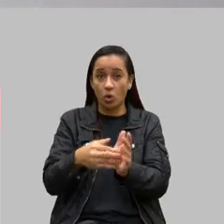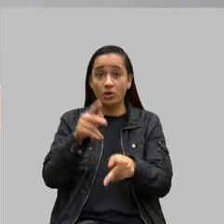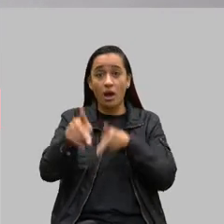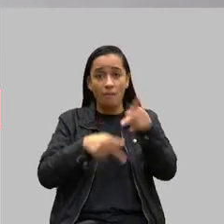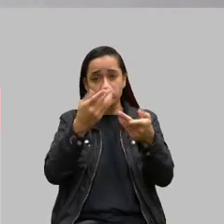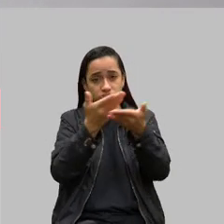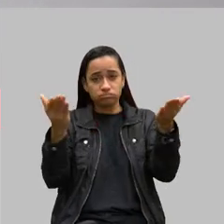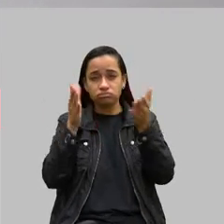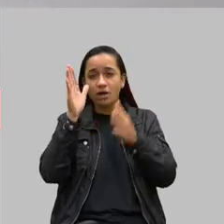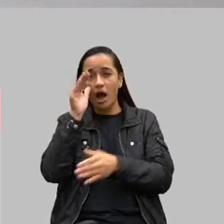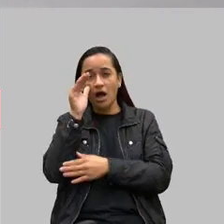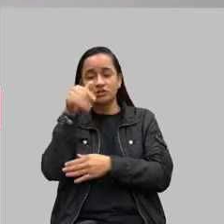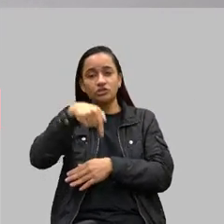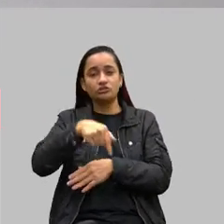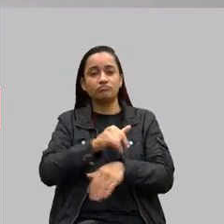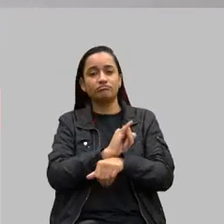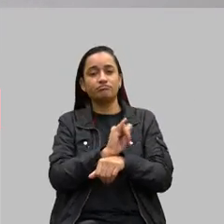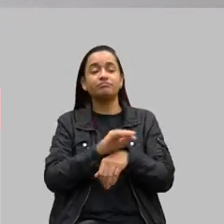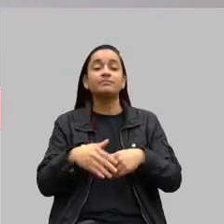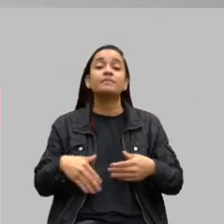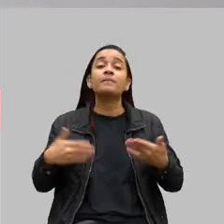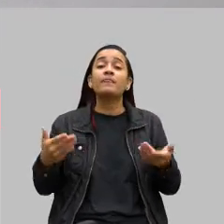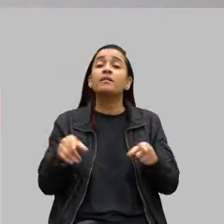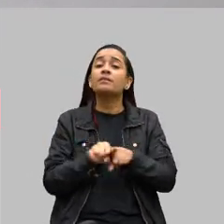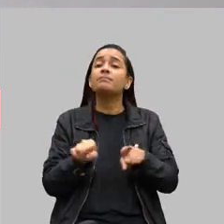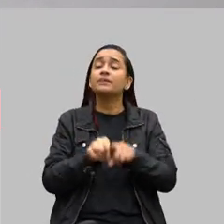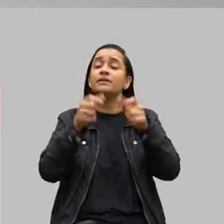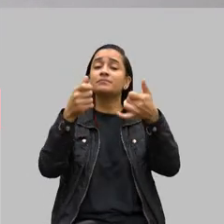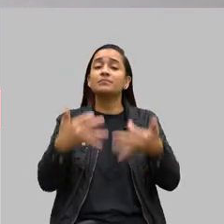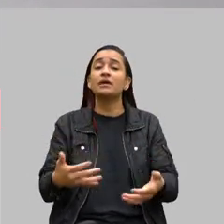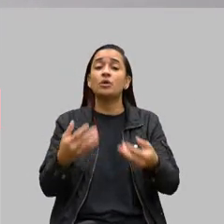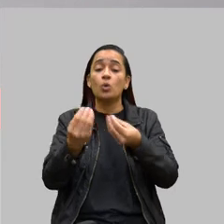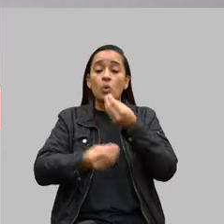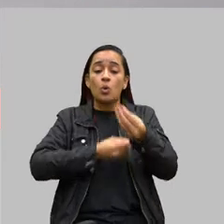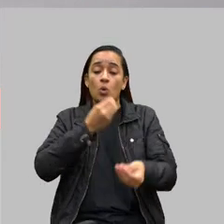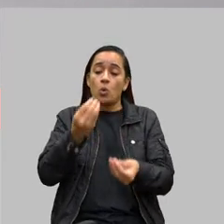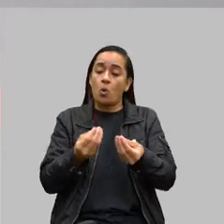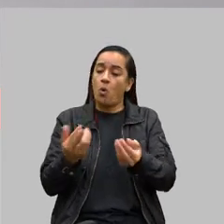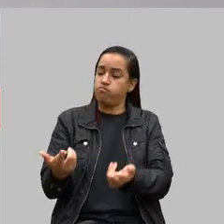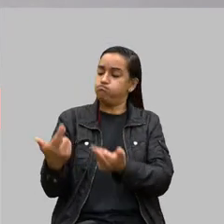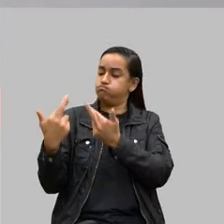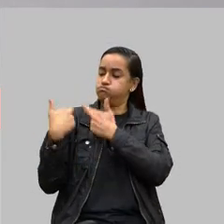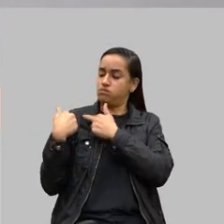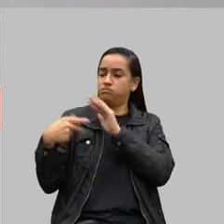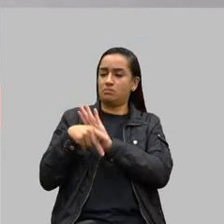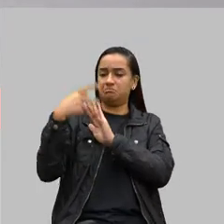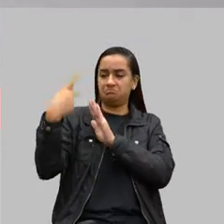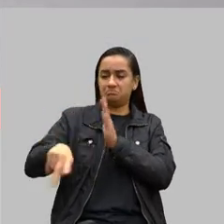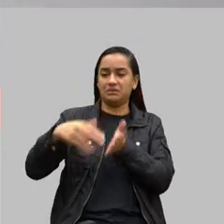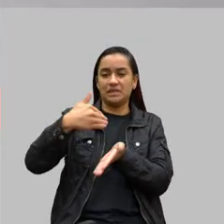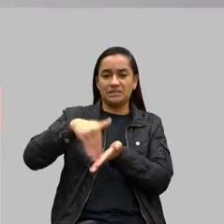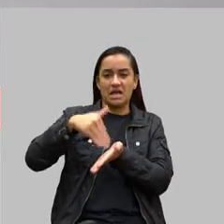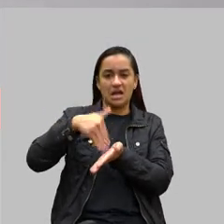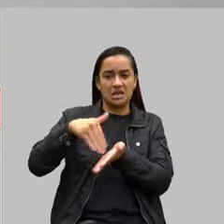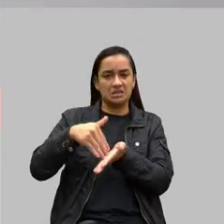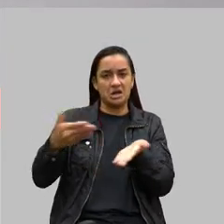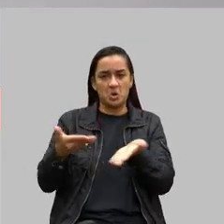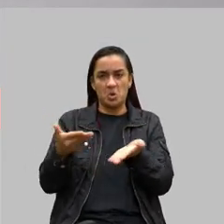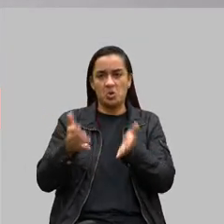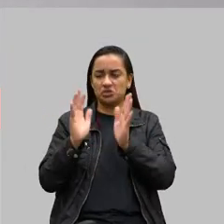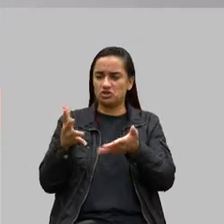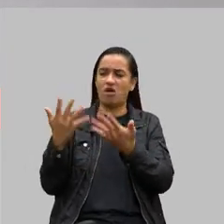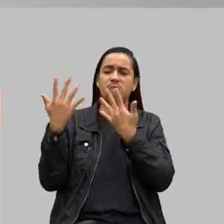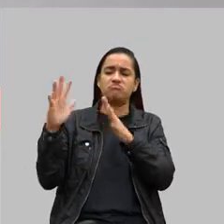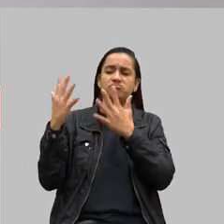assiste e falar da competência do secretário aqui já foi ressaltada aqui hoje já se dispensa né Pedro